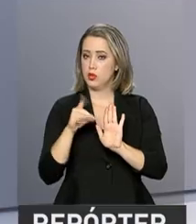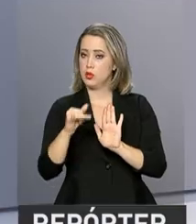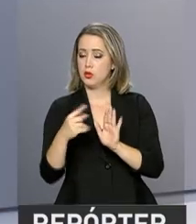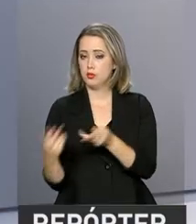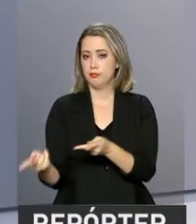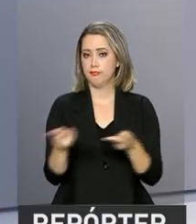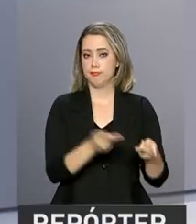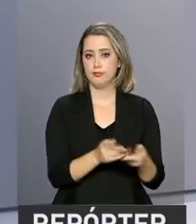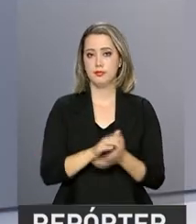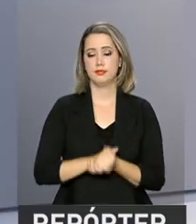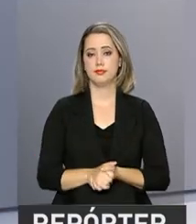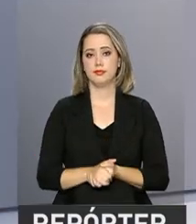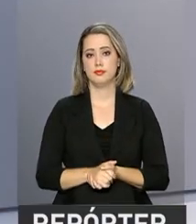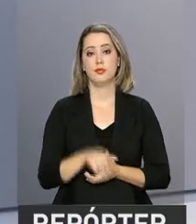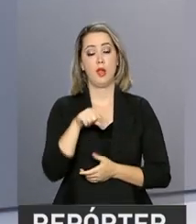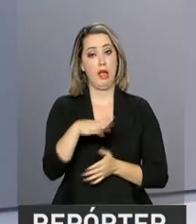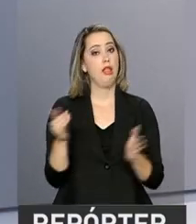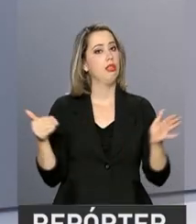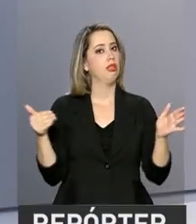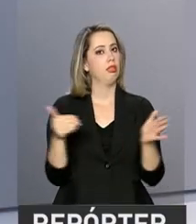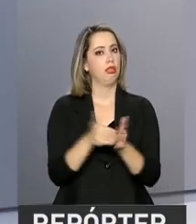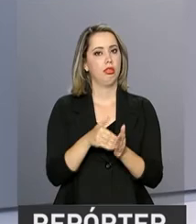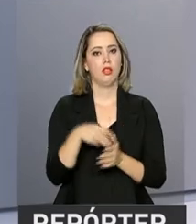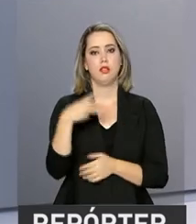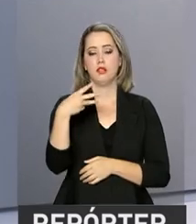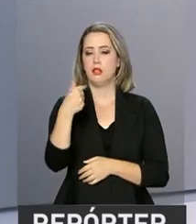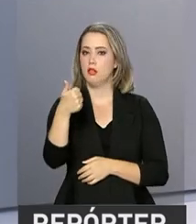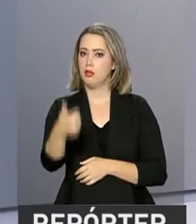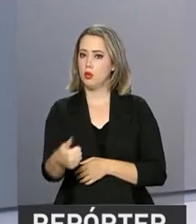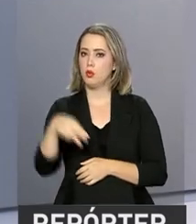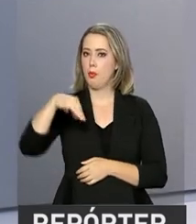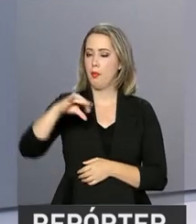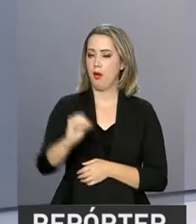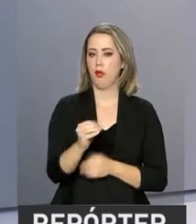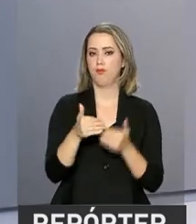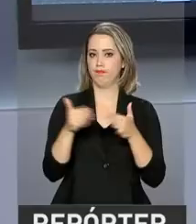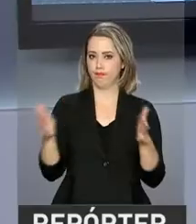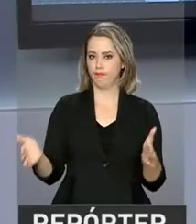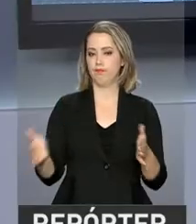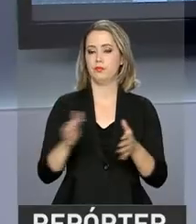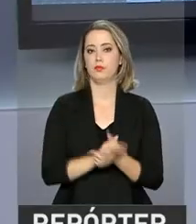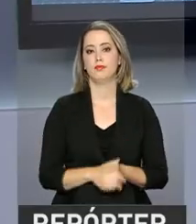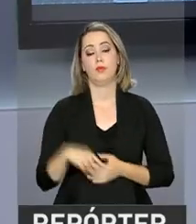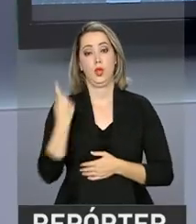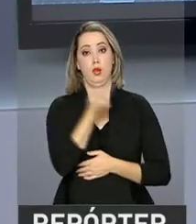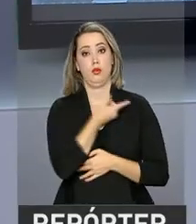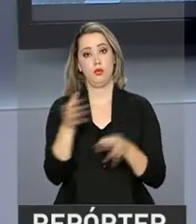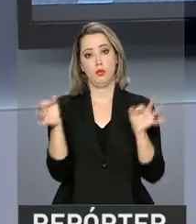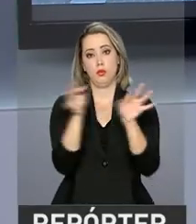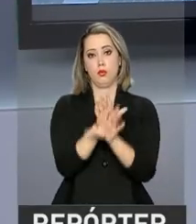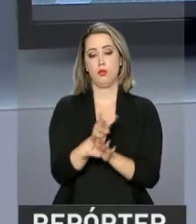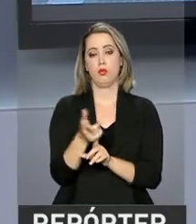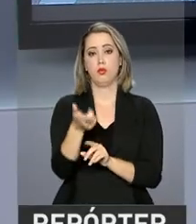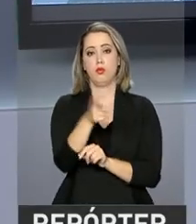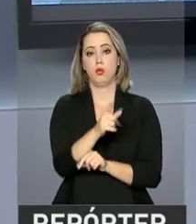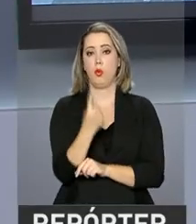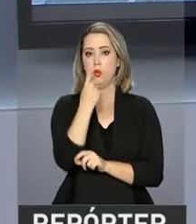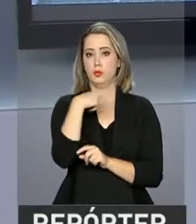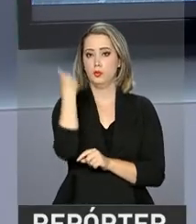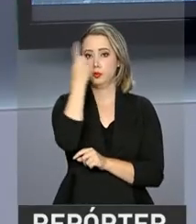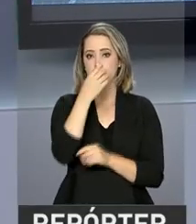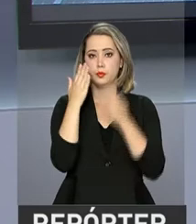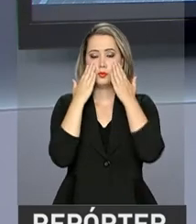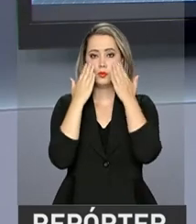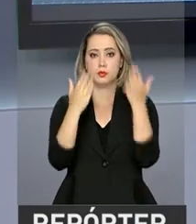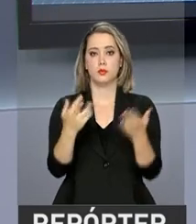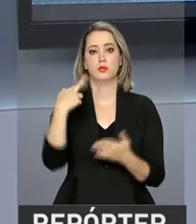a exposição fica aberta ao público até 31 de maio e nós ficamos por aqui voltamos em uma hora na